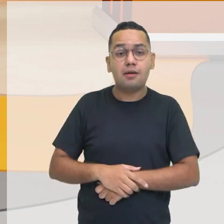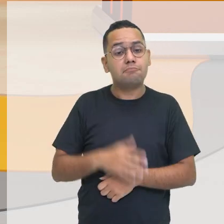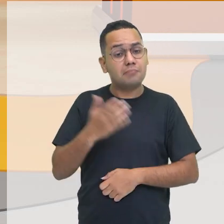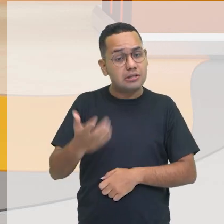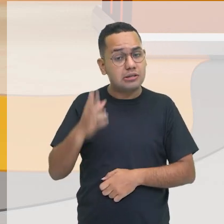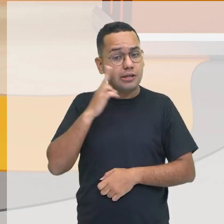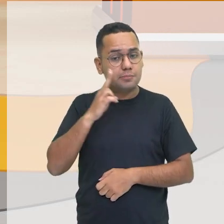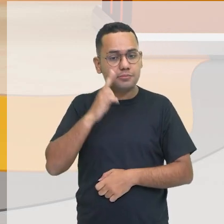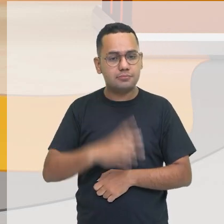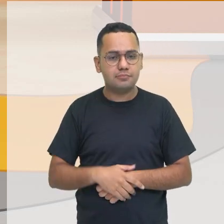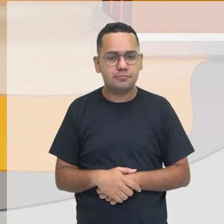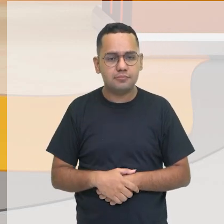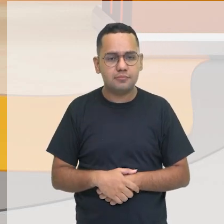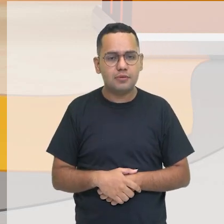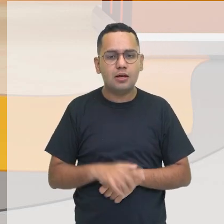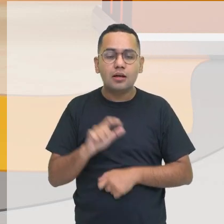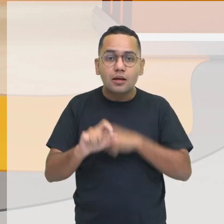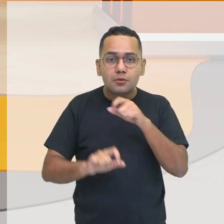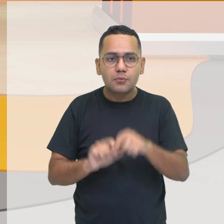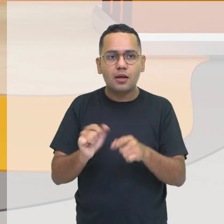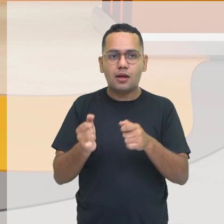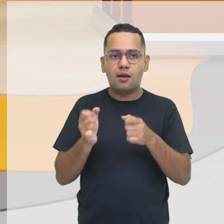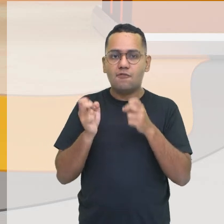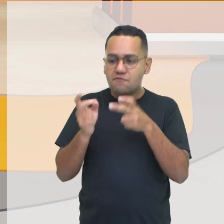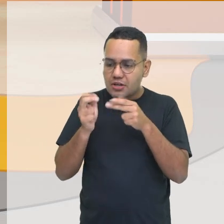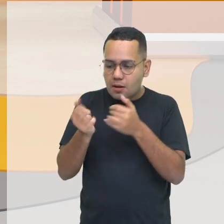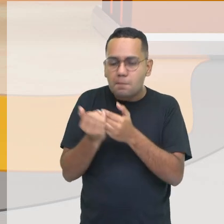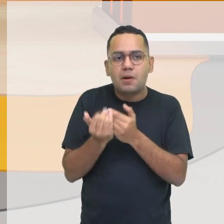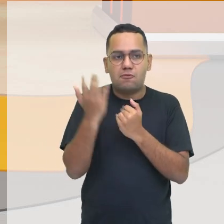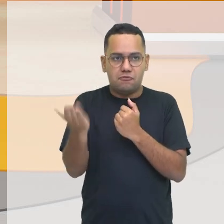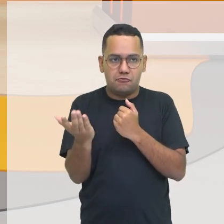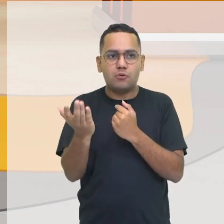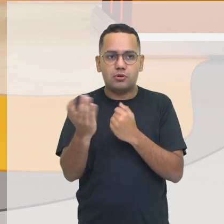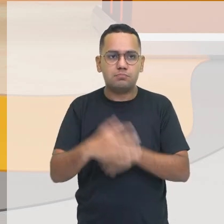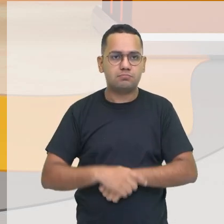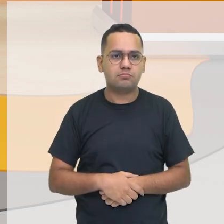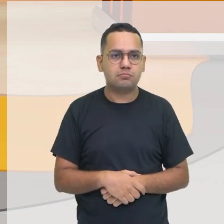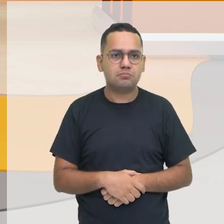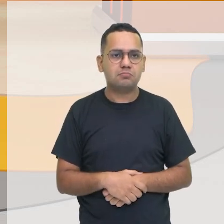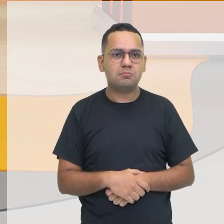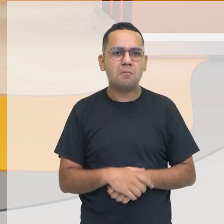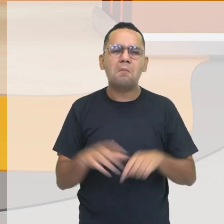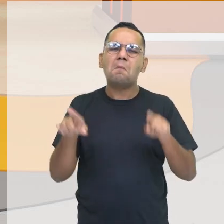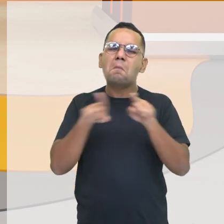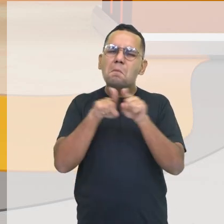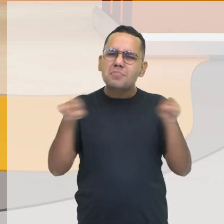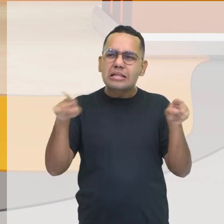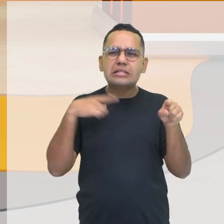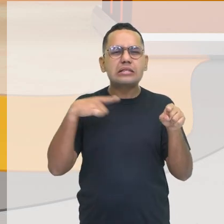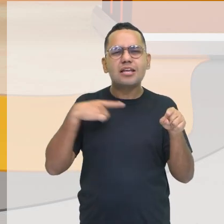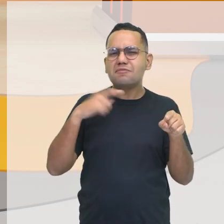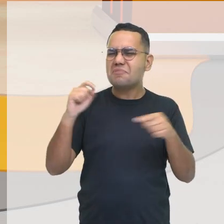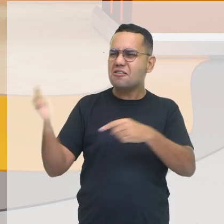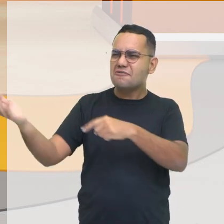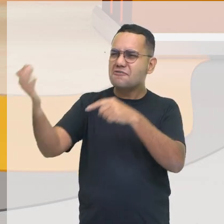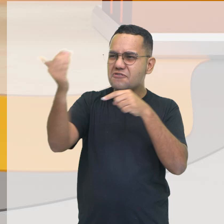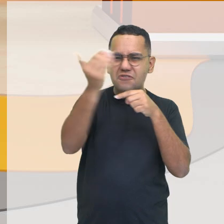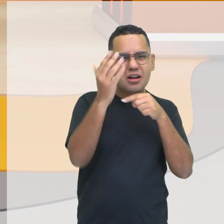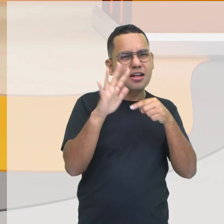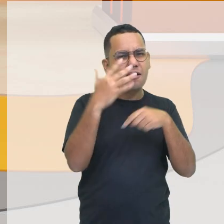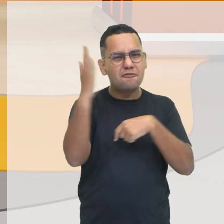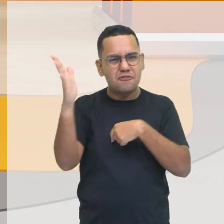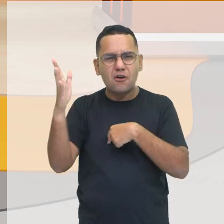era o principal produto de exportação do país. Só que, por conta de fatores